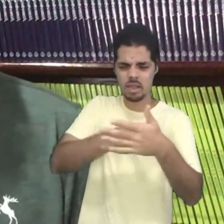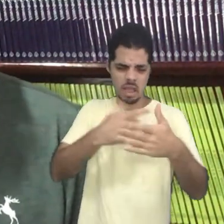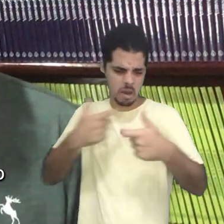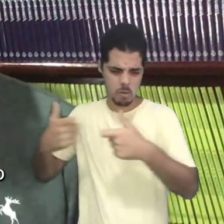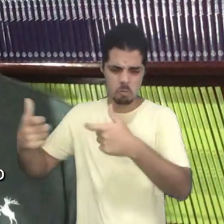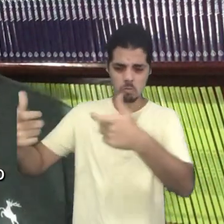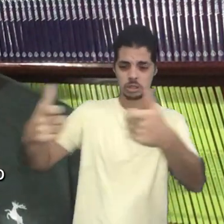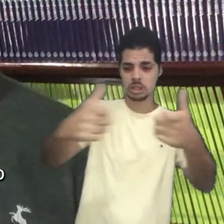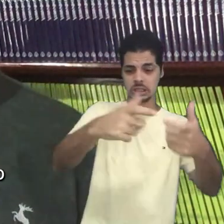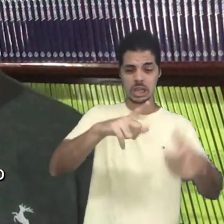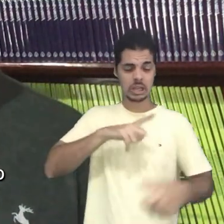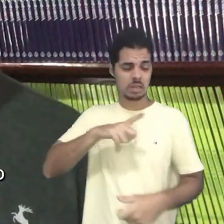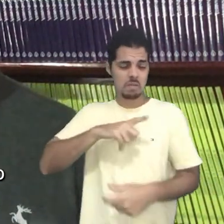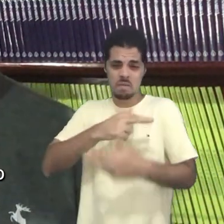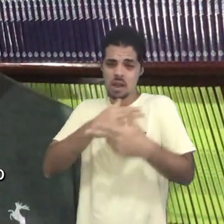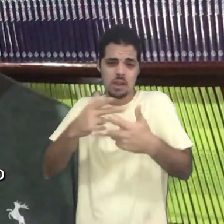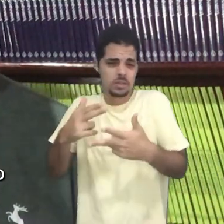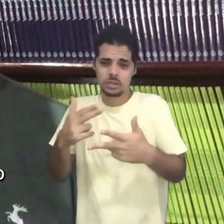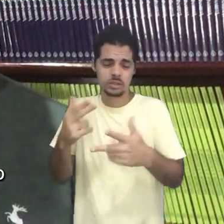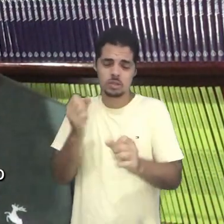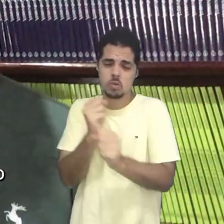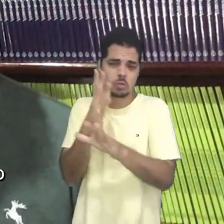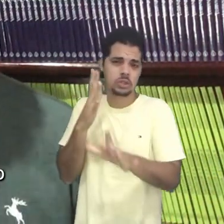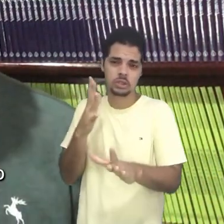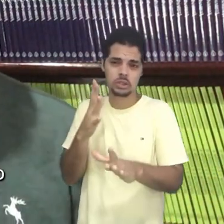hoje. Então essa é a minha contribuição como